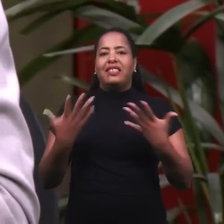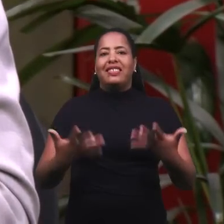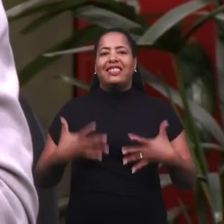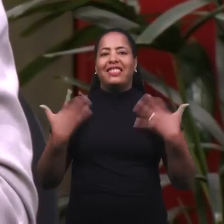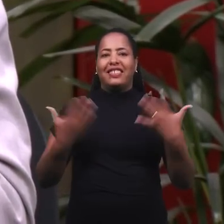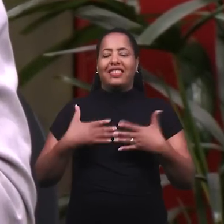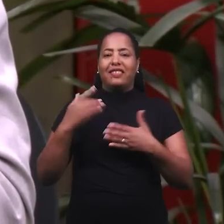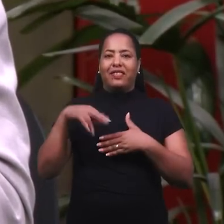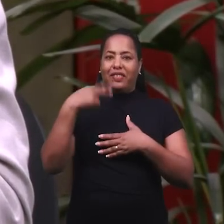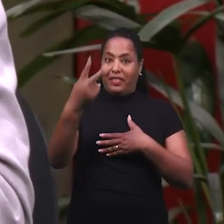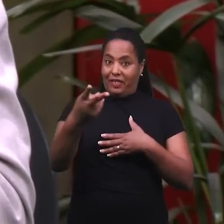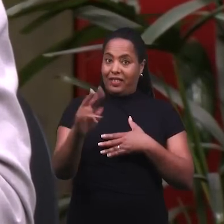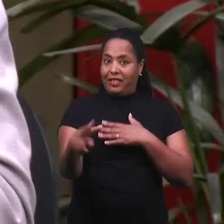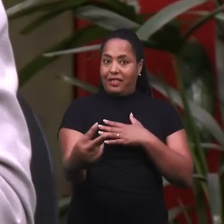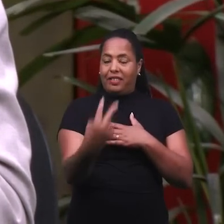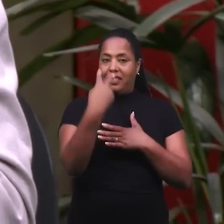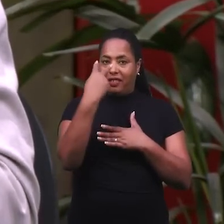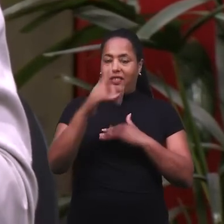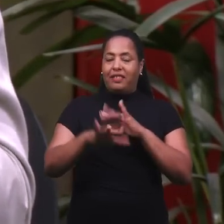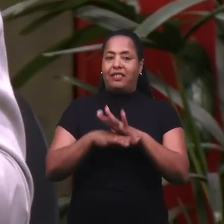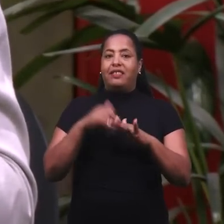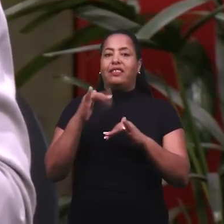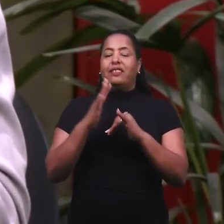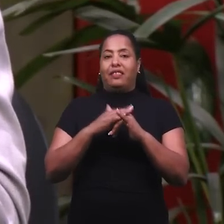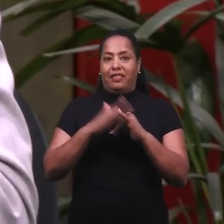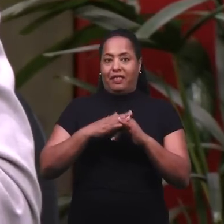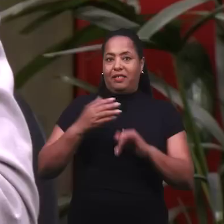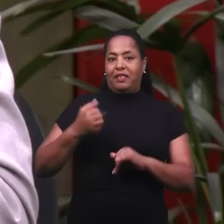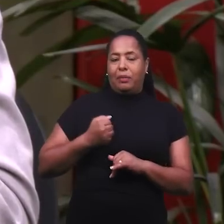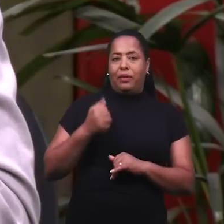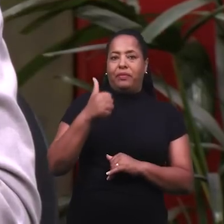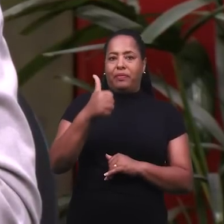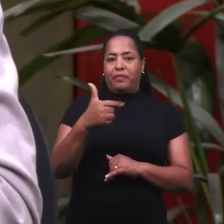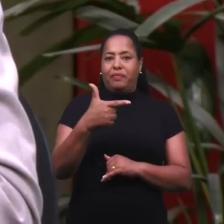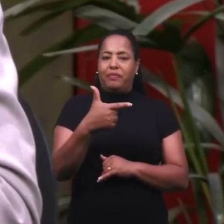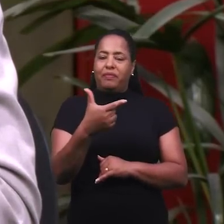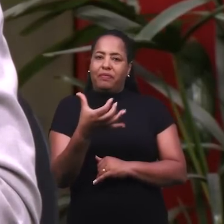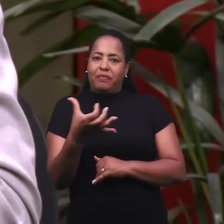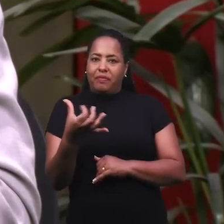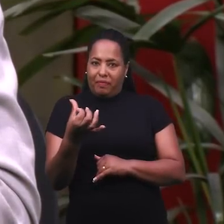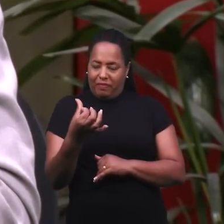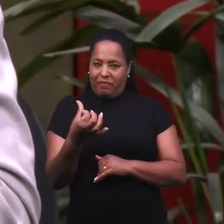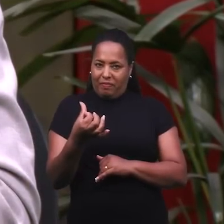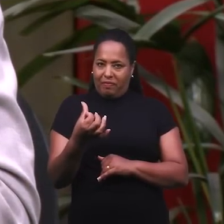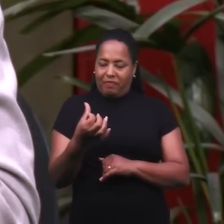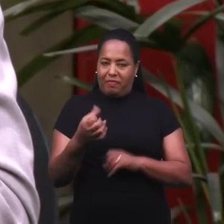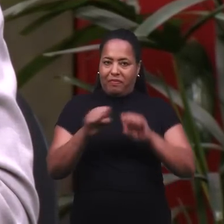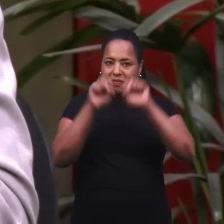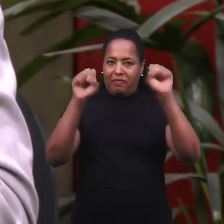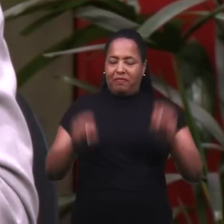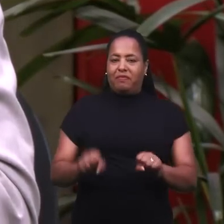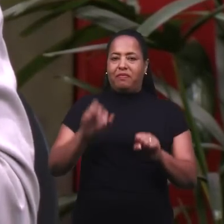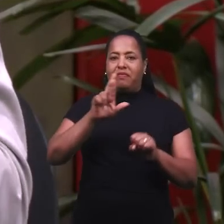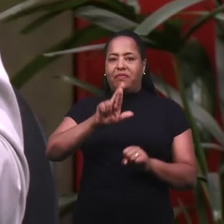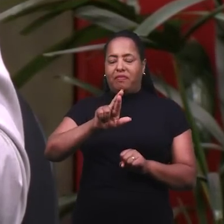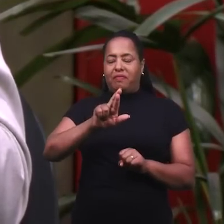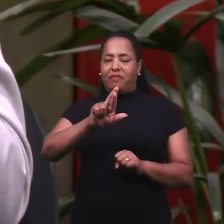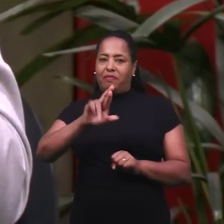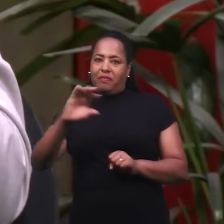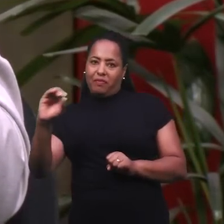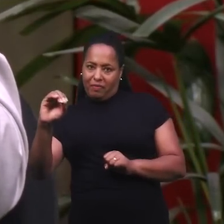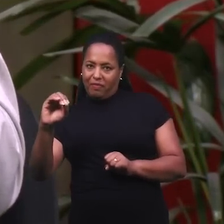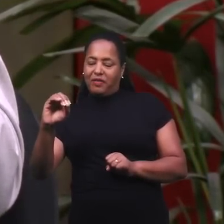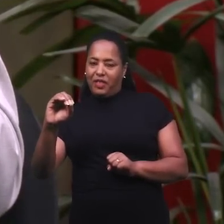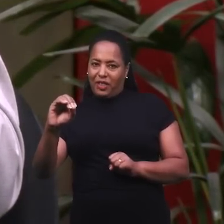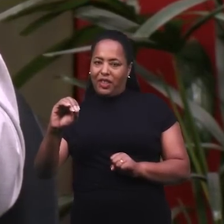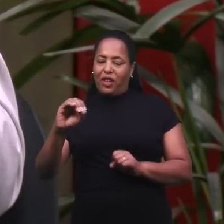você que nos assiste pelo nosso canal no YouTube, você que nos assiste pelo canal 126, Sistema RO, via satélite. Aliás, se